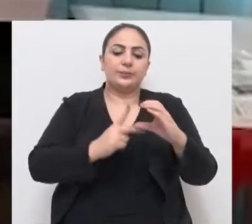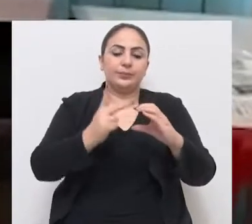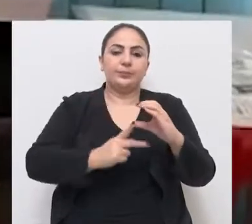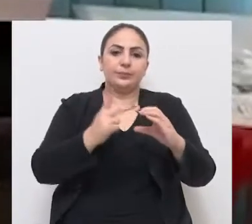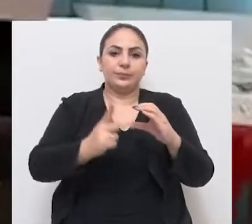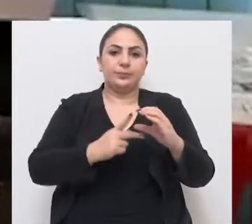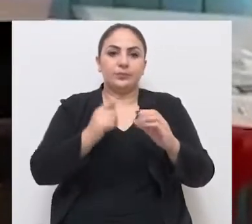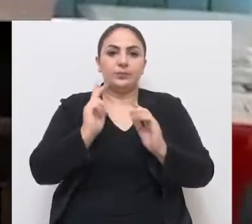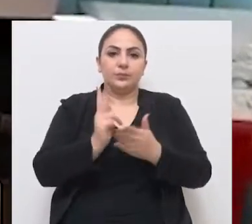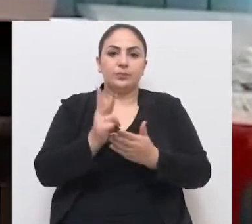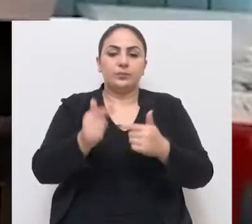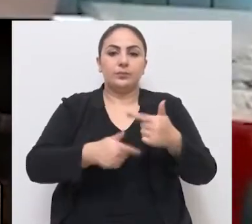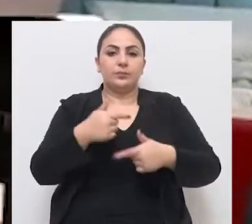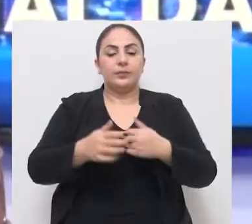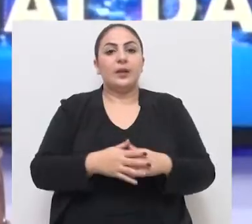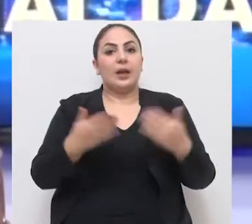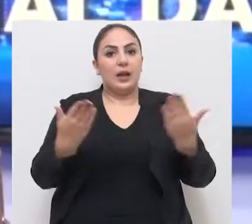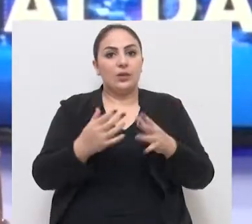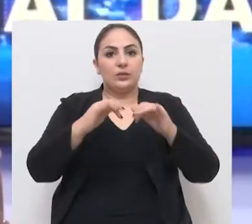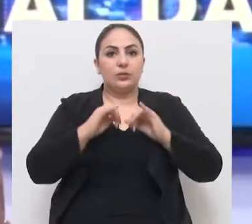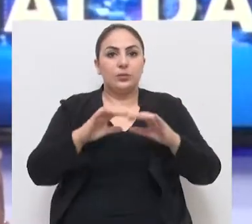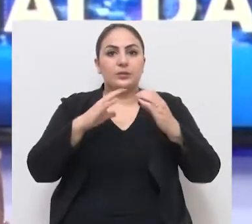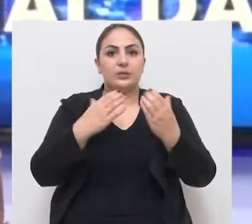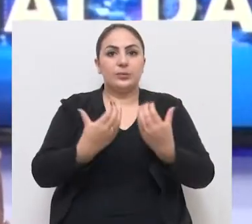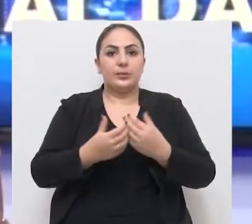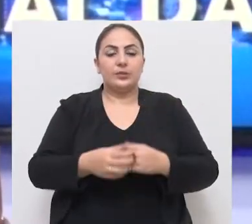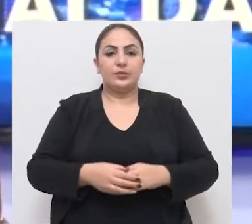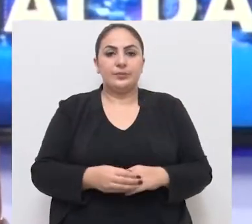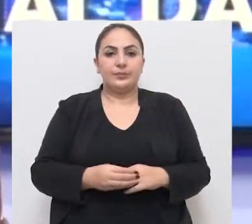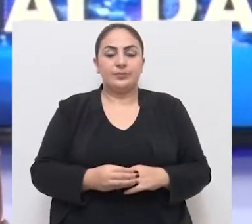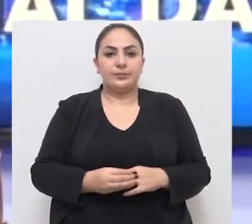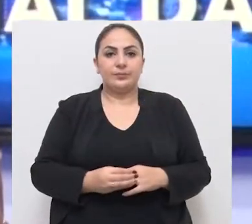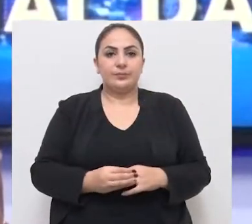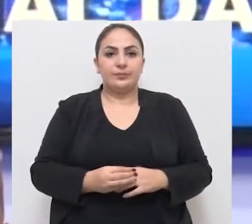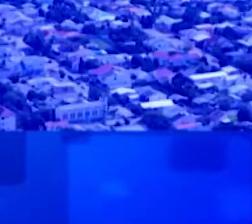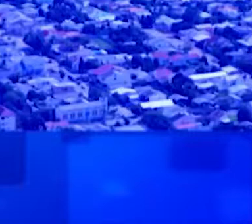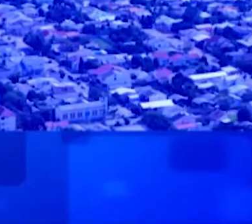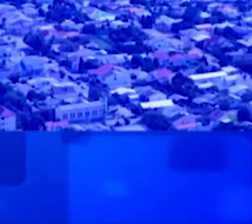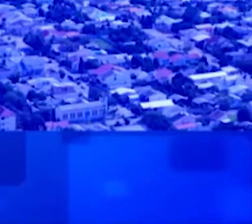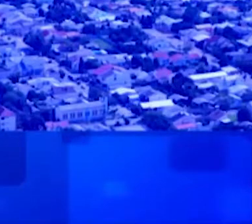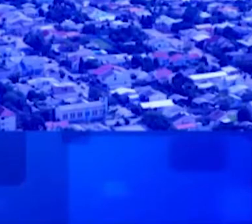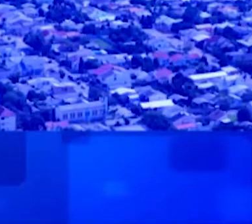de Vereadores continuar trabalhando. Agora, no canal da comunidade.